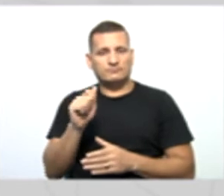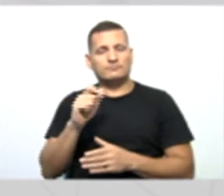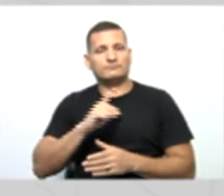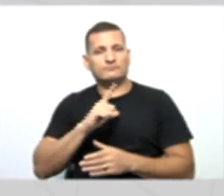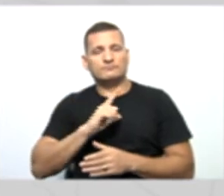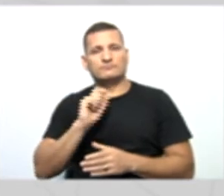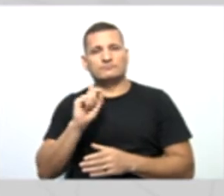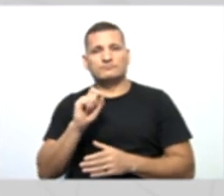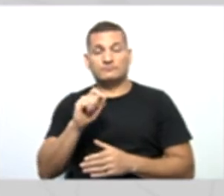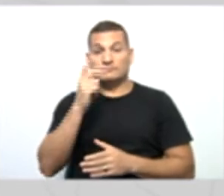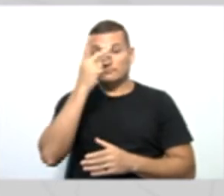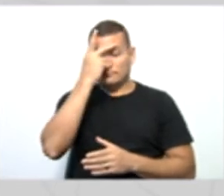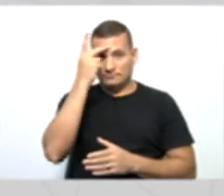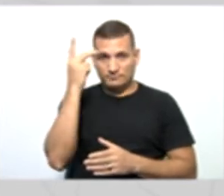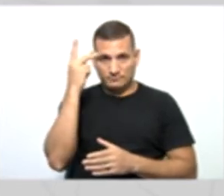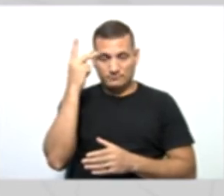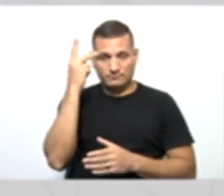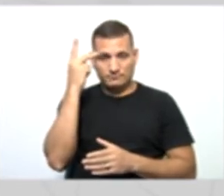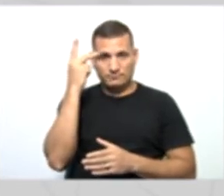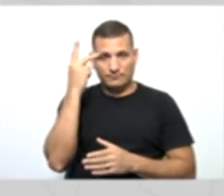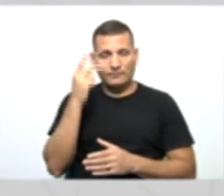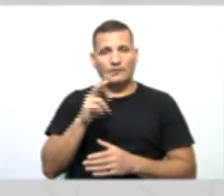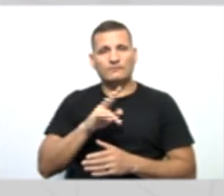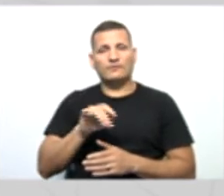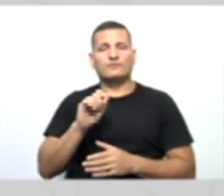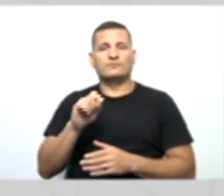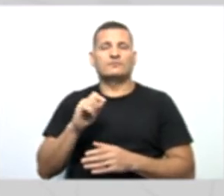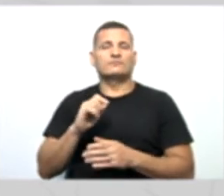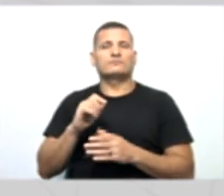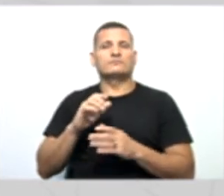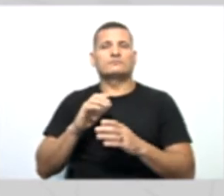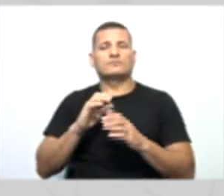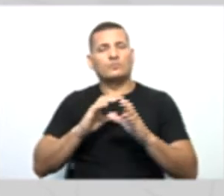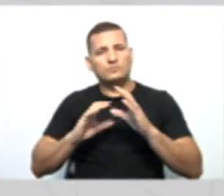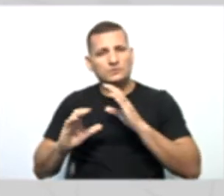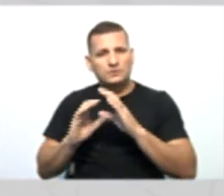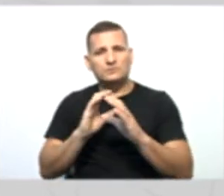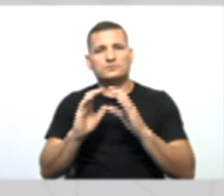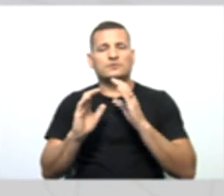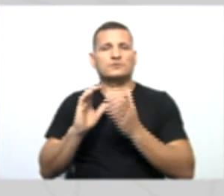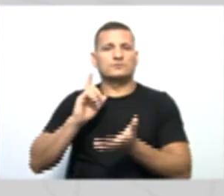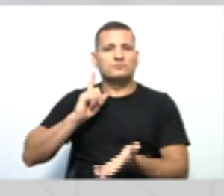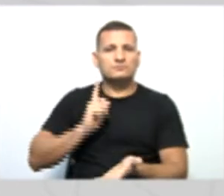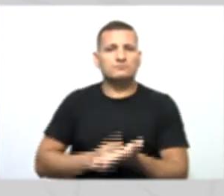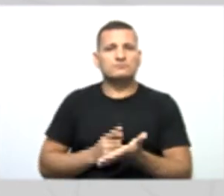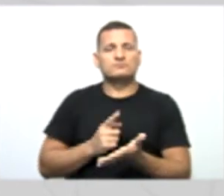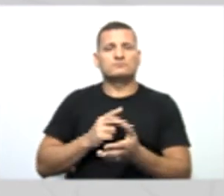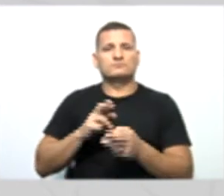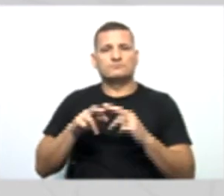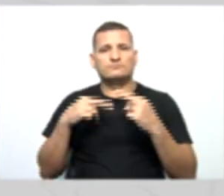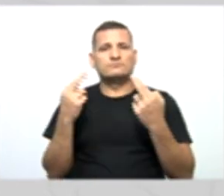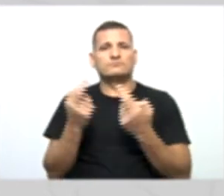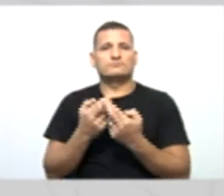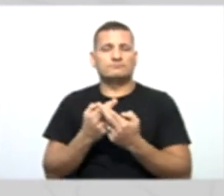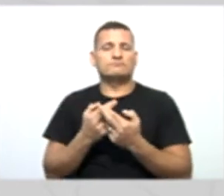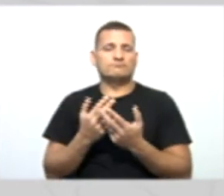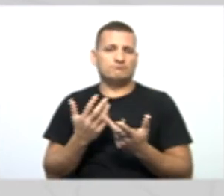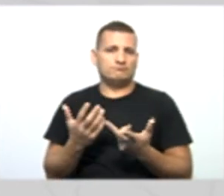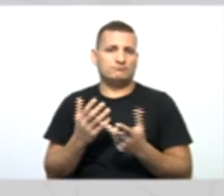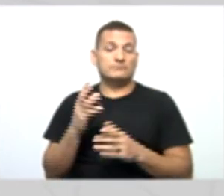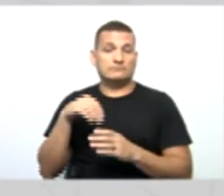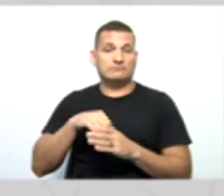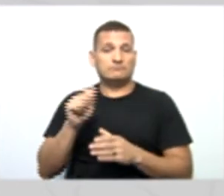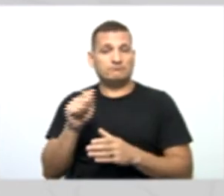ter alguém que vai juntar todas as comunicações, vai marcar as reuniões, e tudo pode acontecer dentro